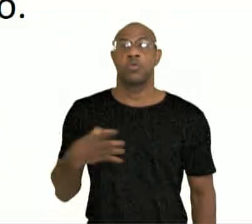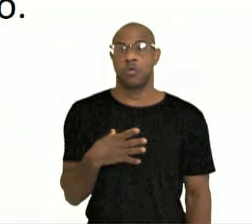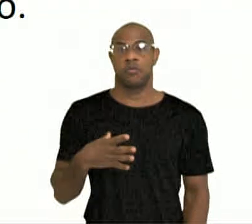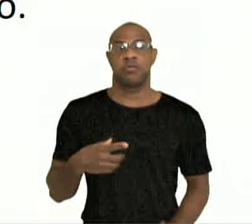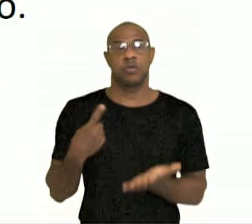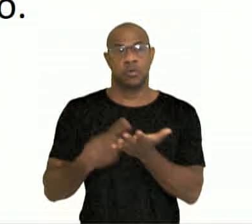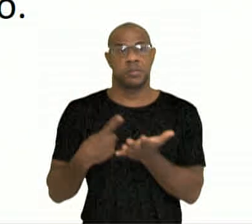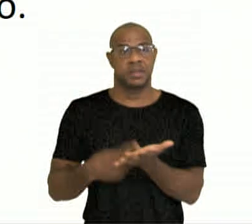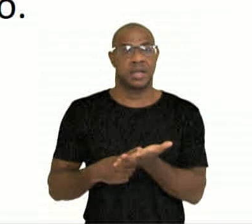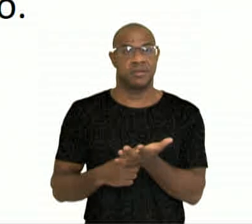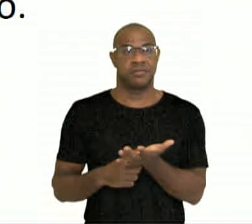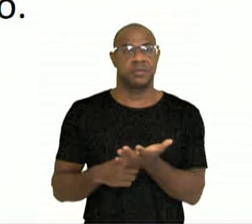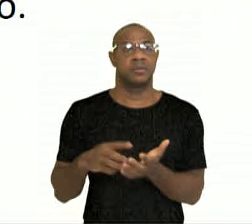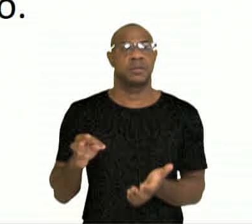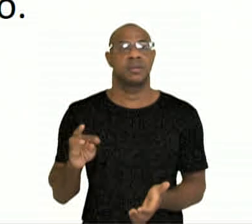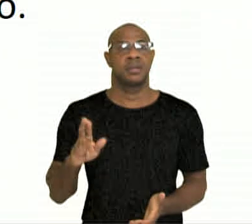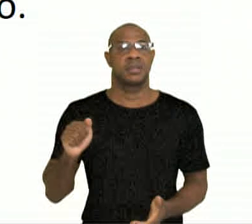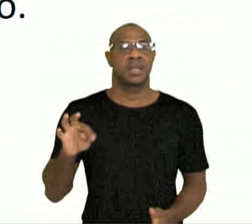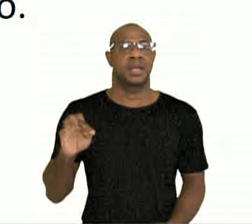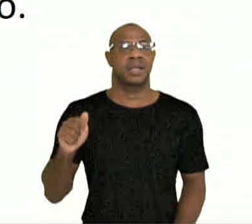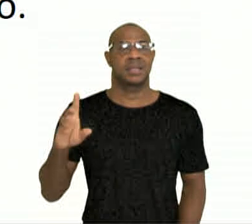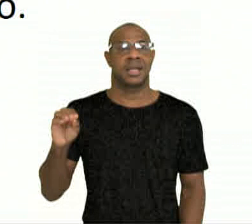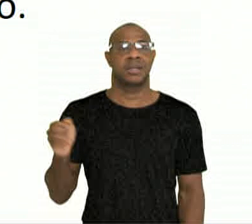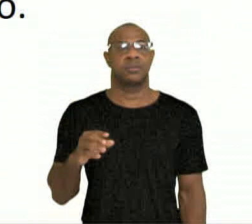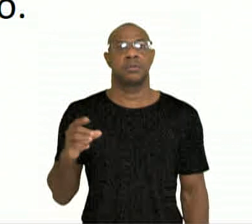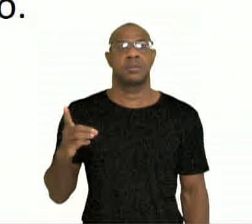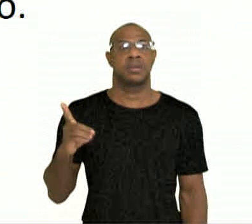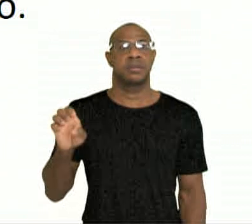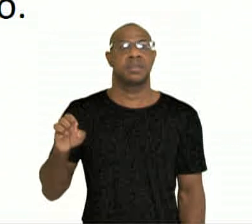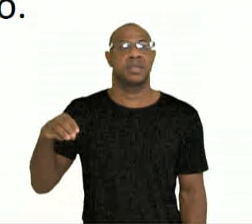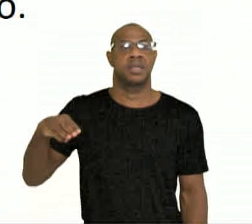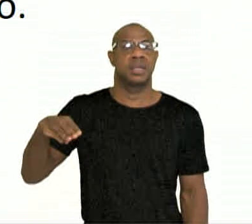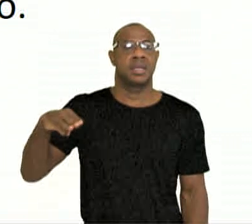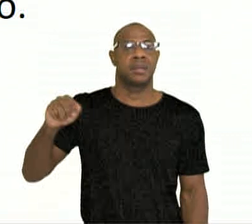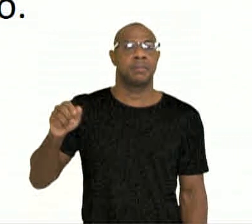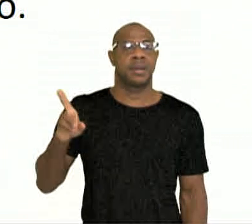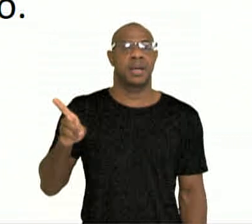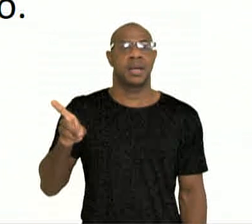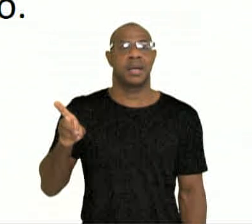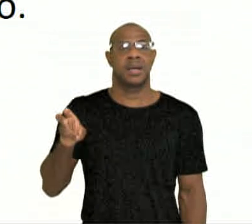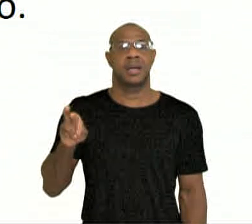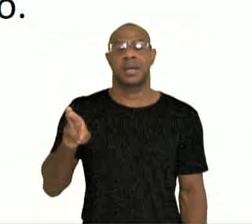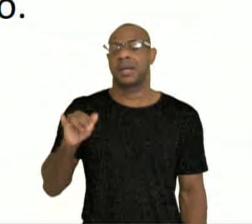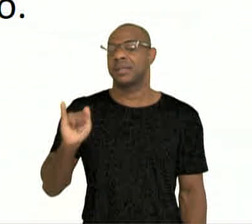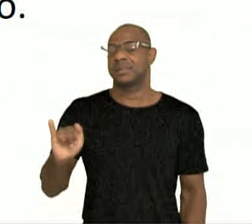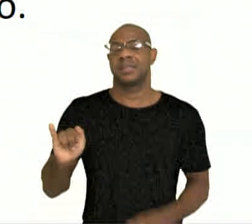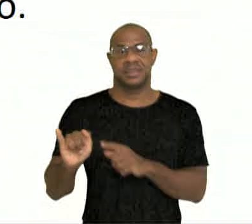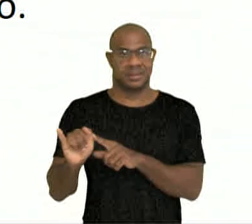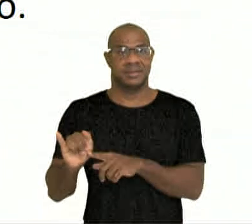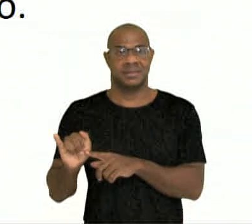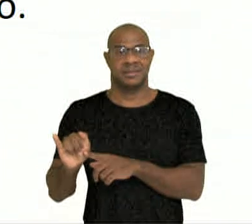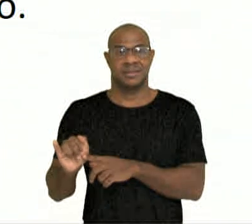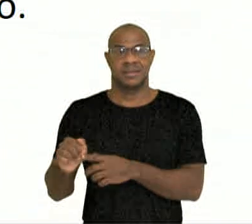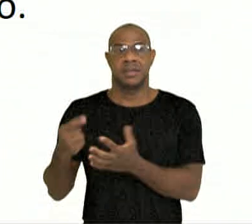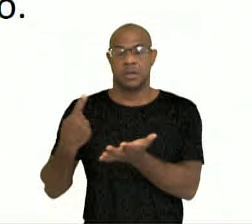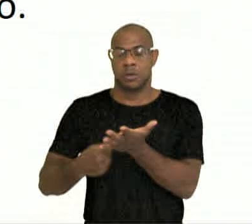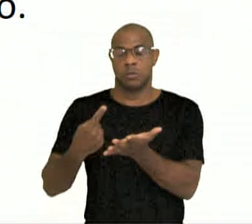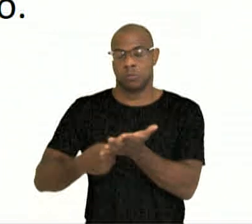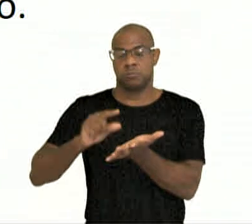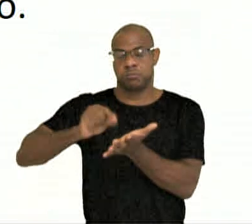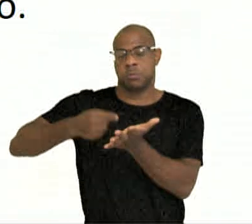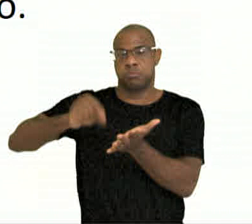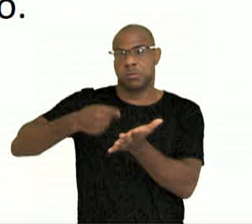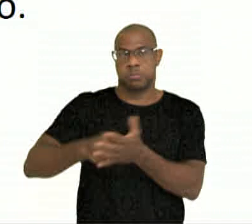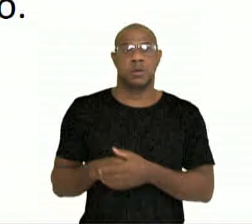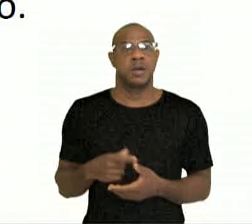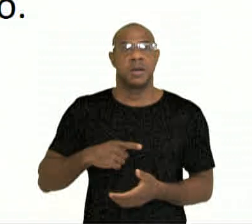que foi assinado em 1750, para corrigir, para reafirmar ali as novas fronteiras do